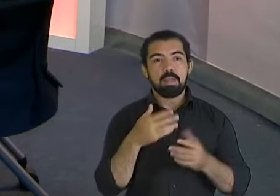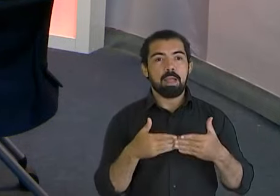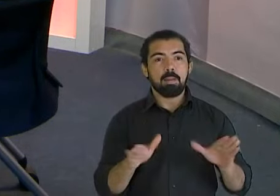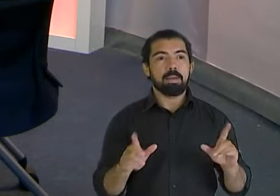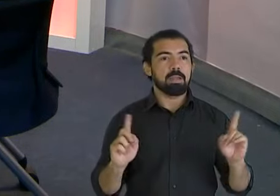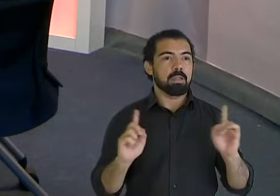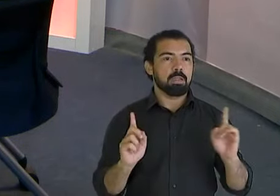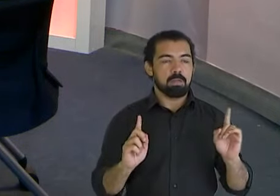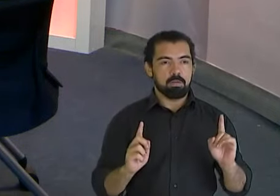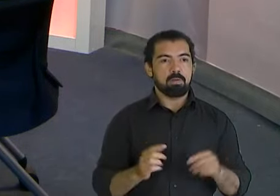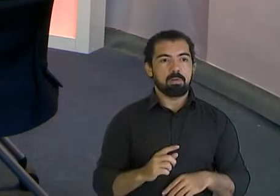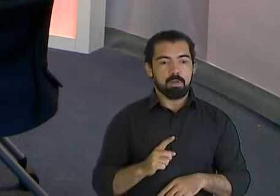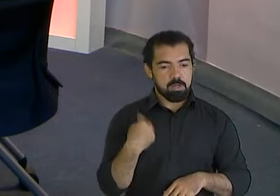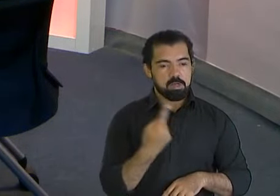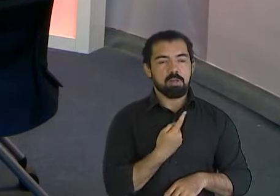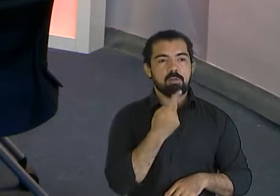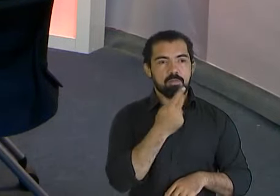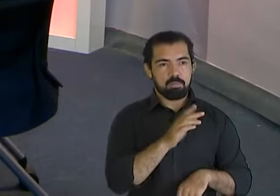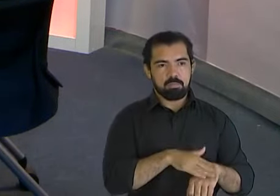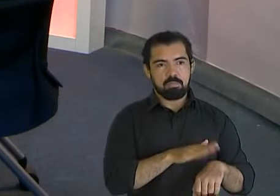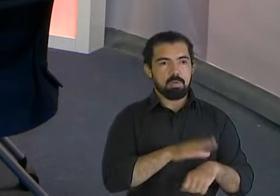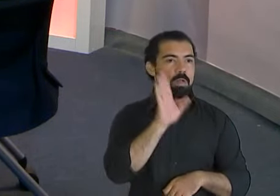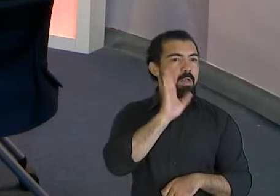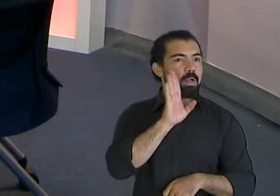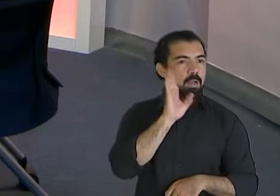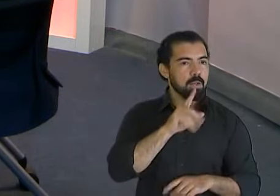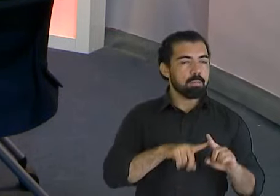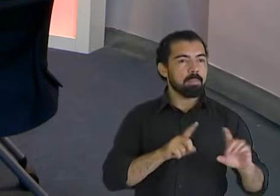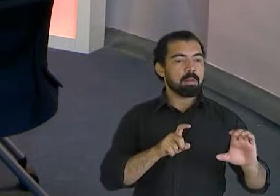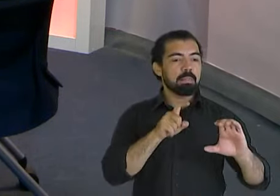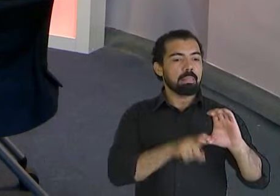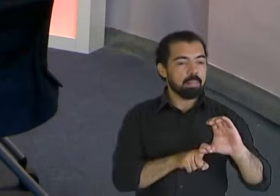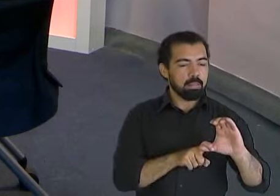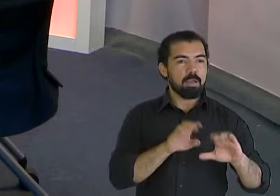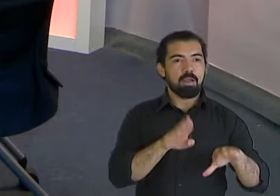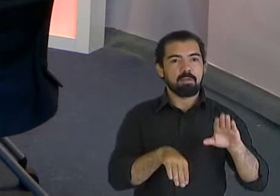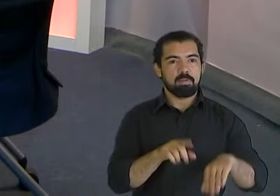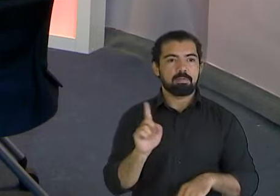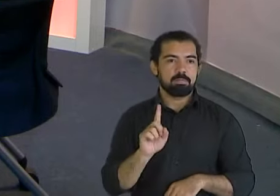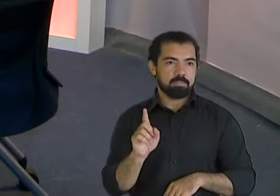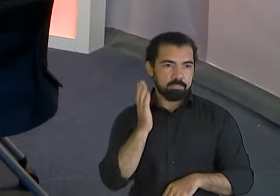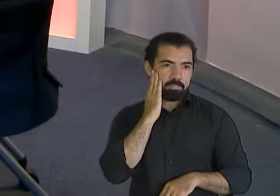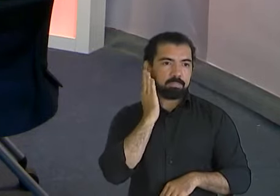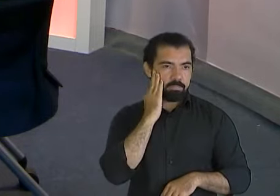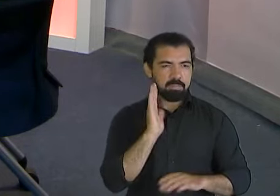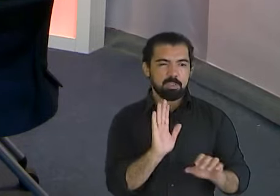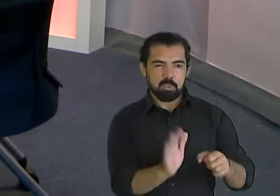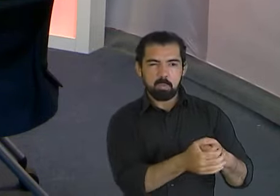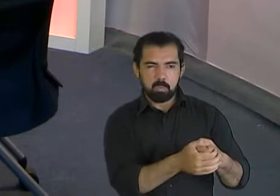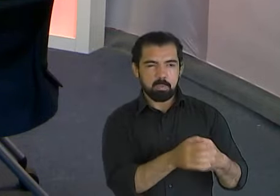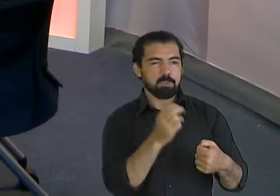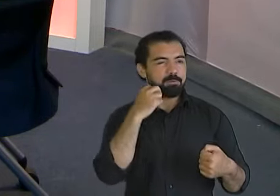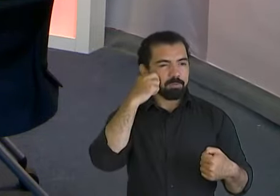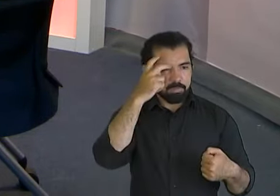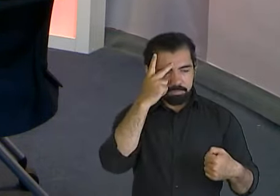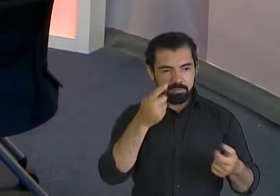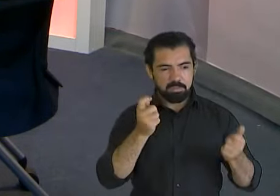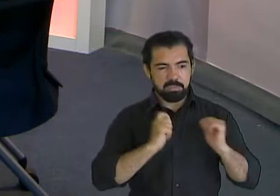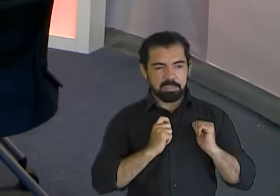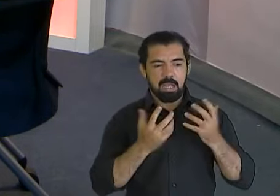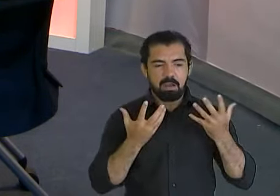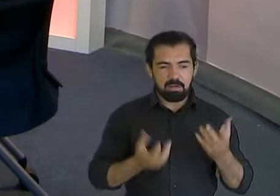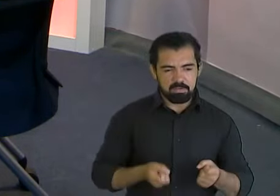acontece. A gente fala abertamente do quanto é legal, mas não do quanto é dependente, É muito né? escondido ainda, né? É Sim. muito vergonhoso às vezes, Sim, né? então